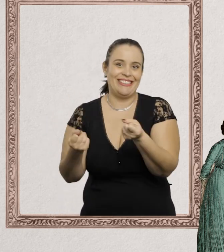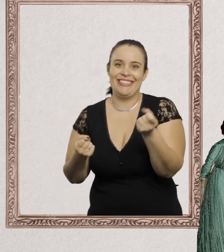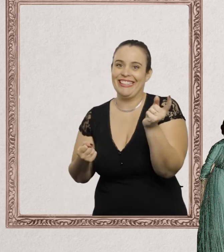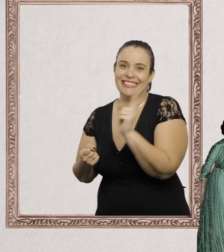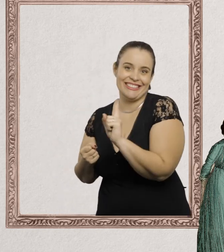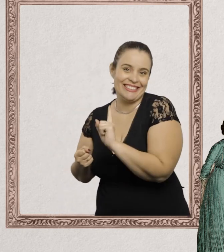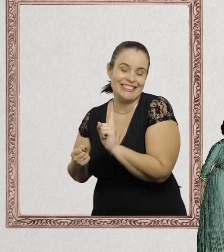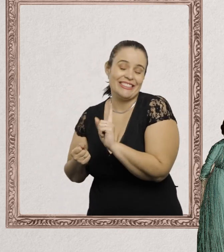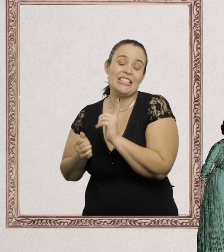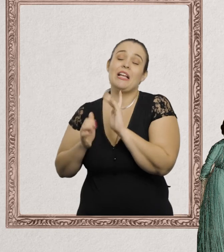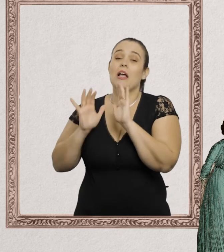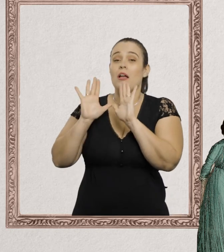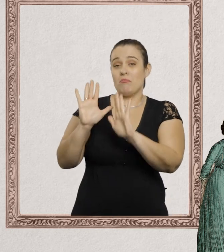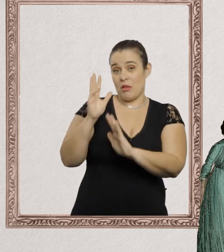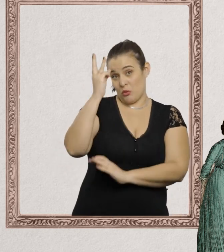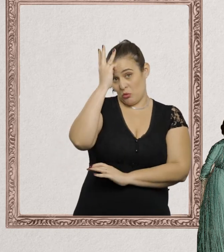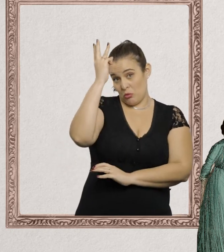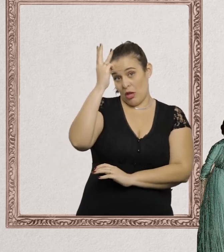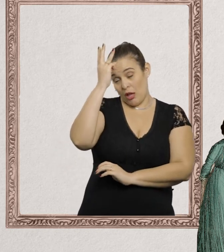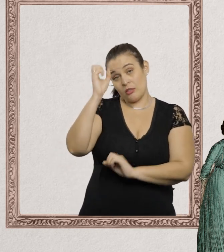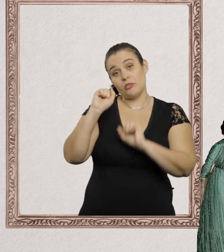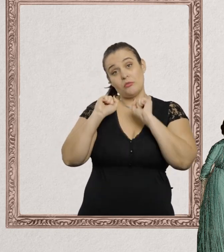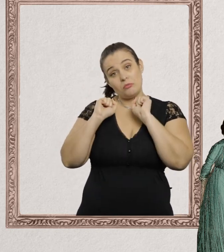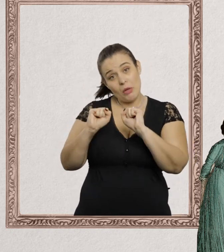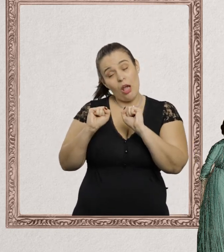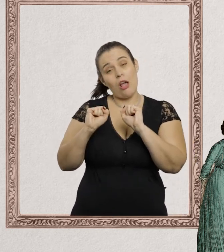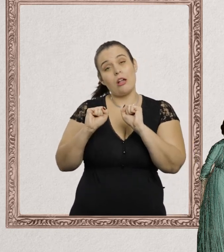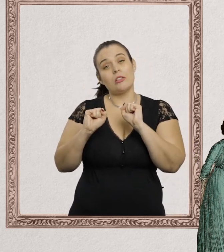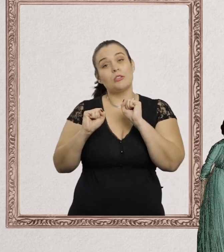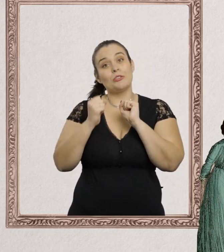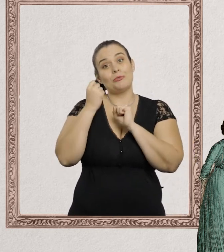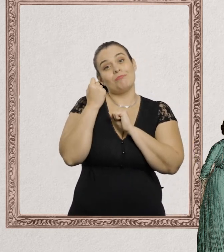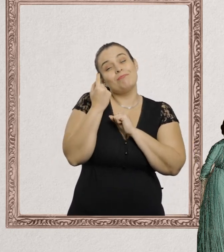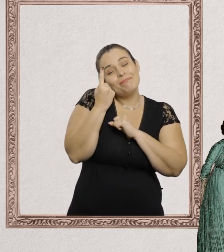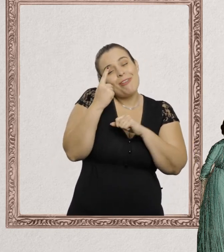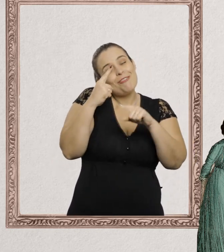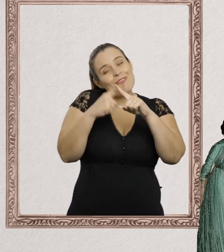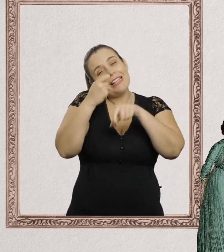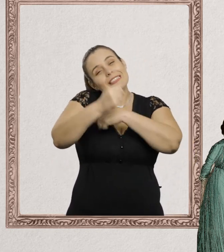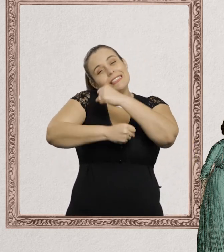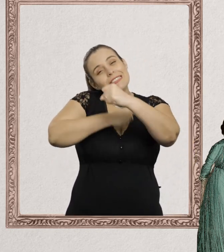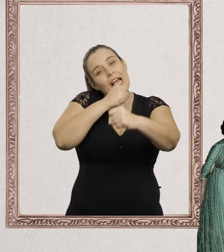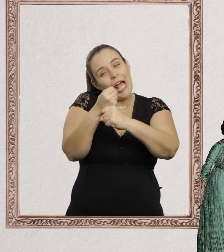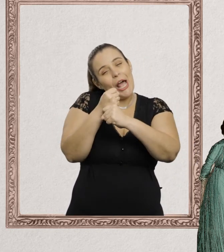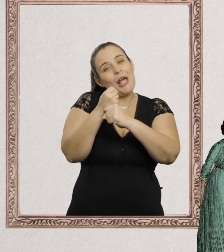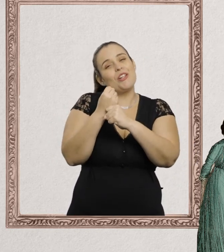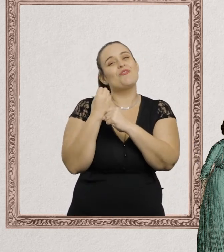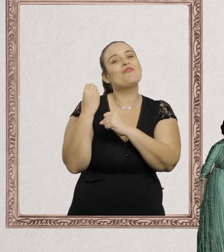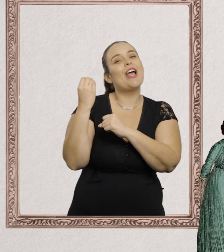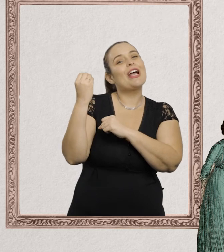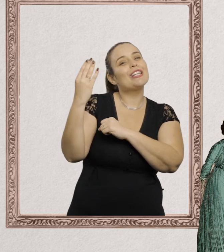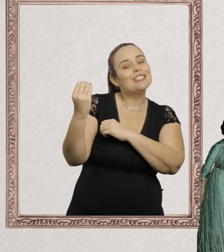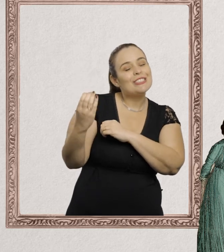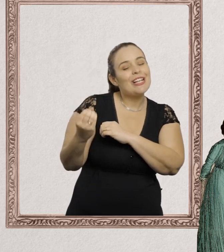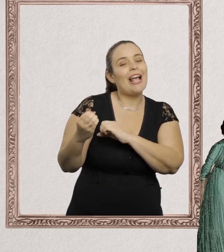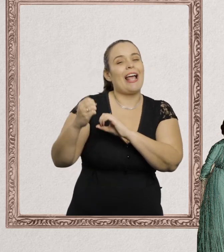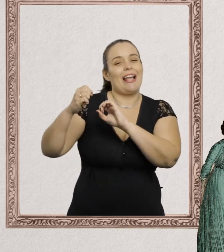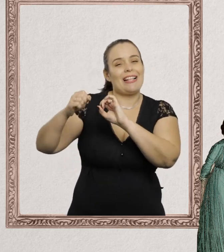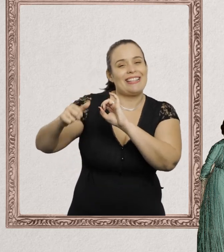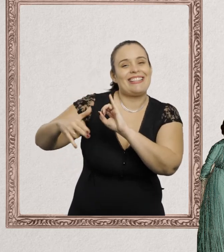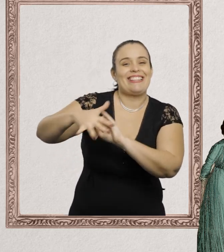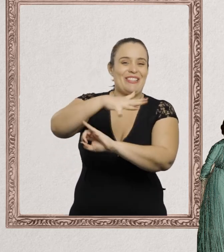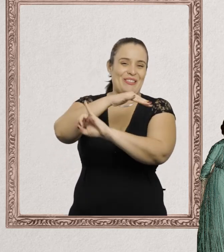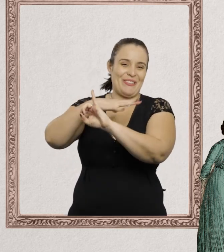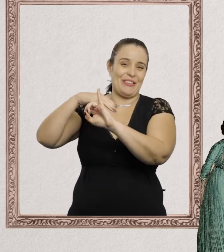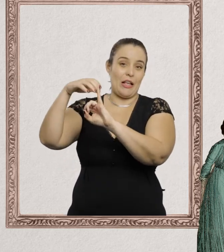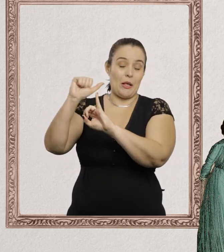senhora Darling não deixou. Mas ela disse que Wendy poderia ir com ele para a Terra do Nunca uma vez por ano. Wendy ficaria